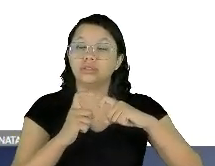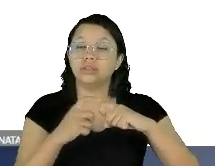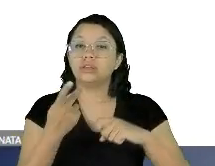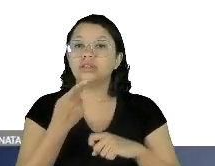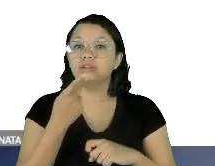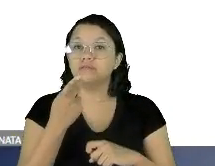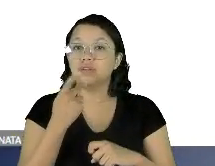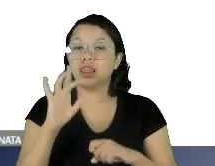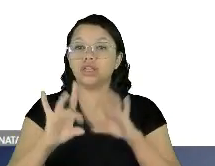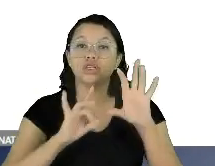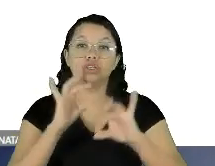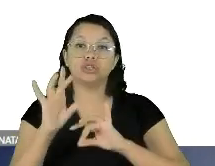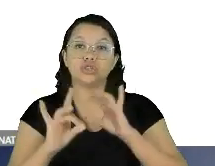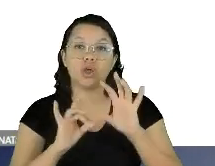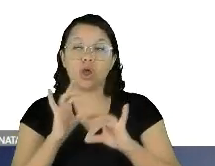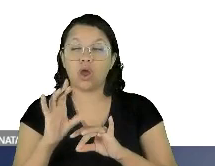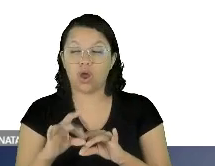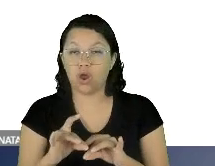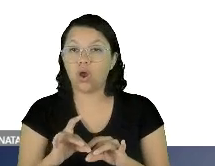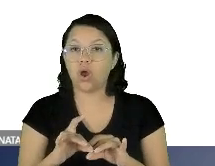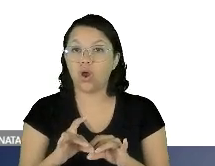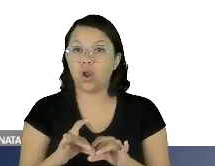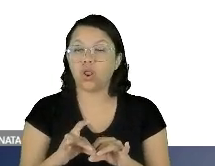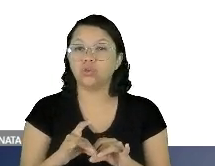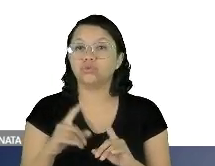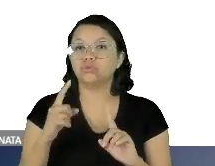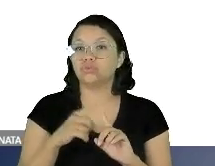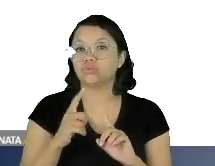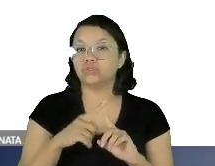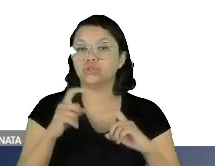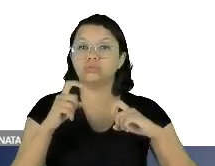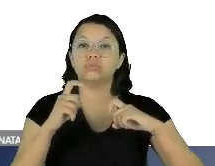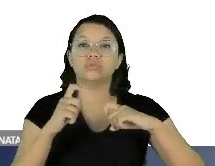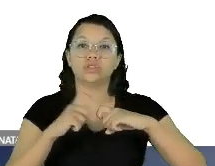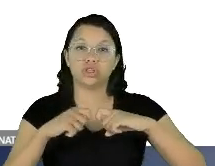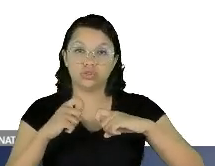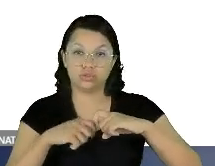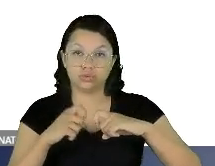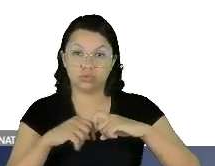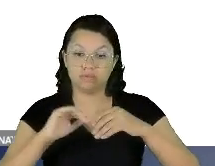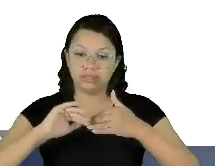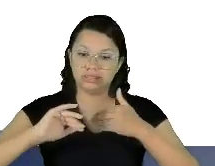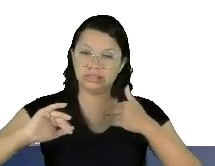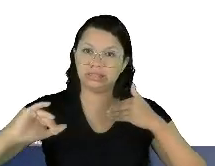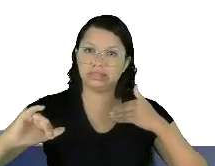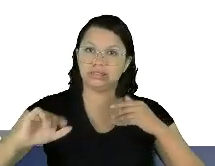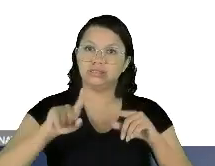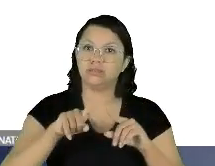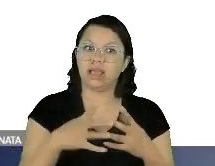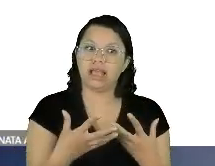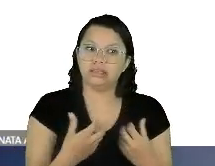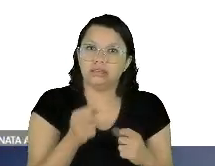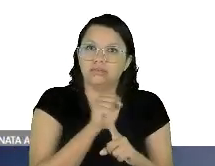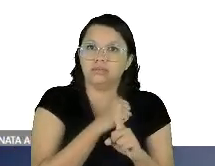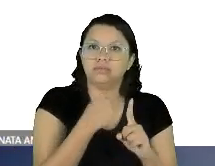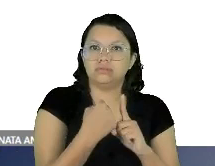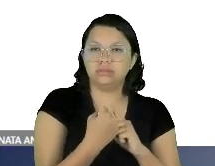condutas sexuais que se distanciam do que é normalmente aceito por uma sociedade em certo momento